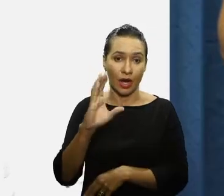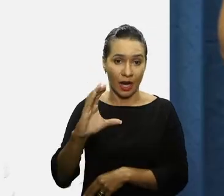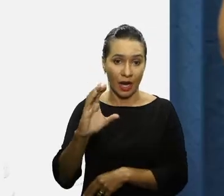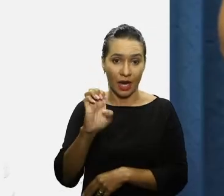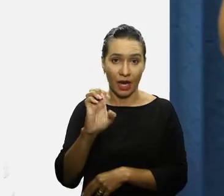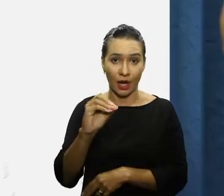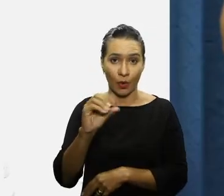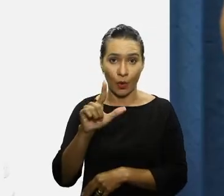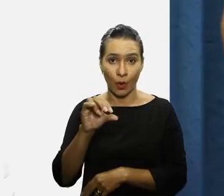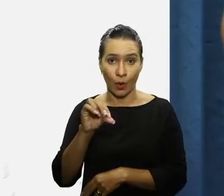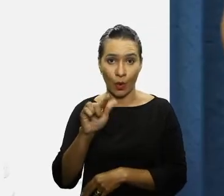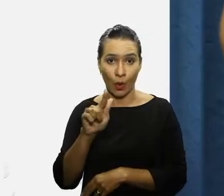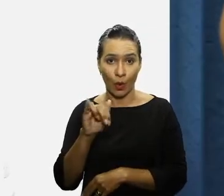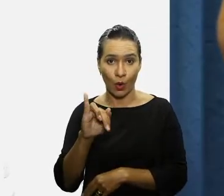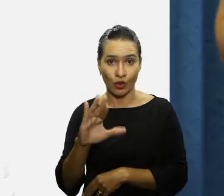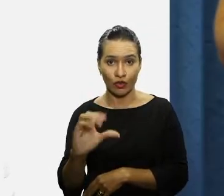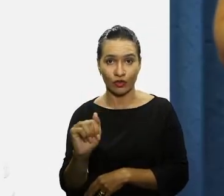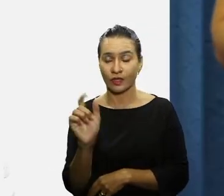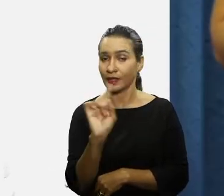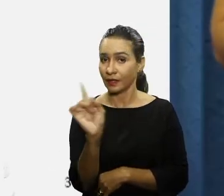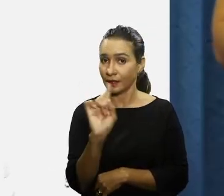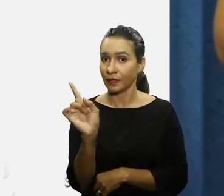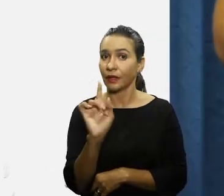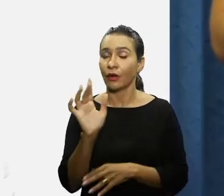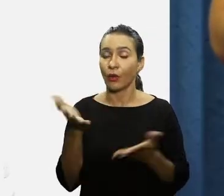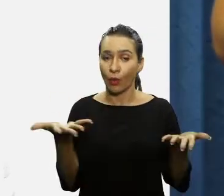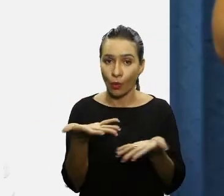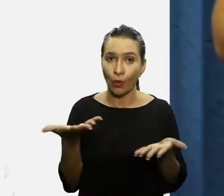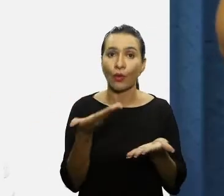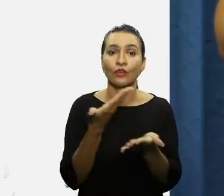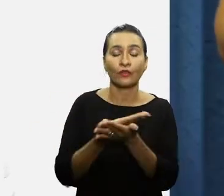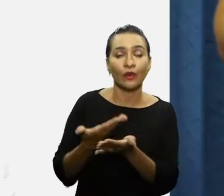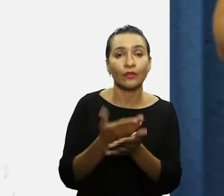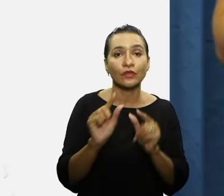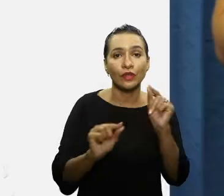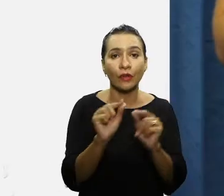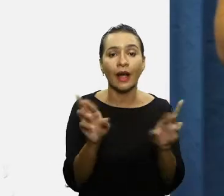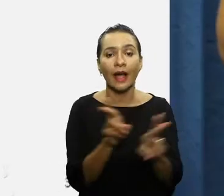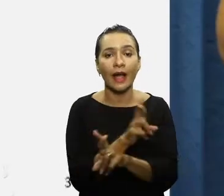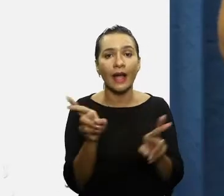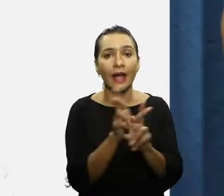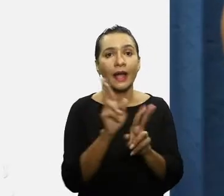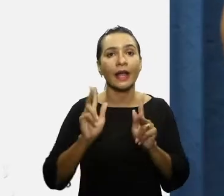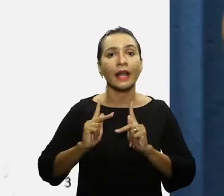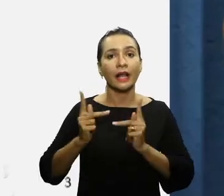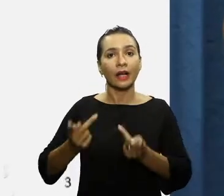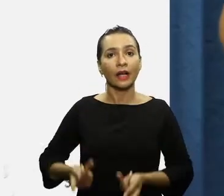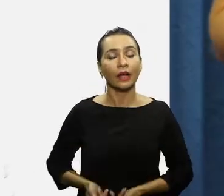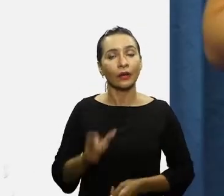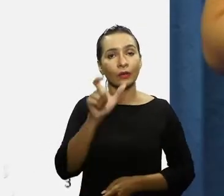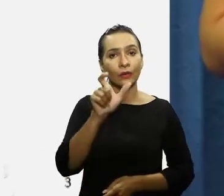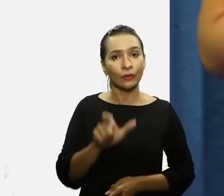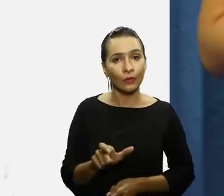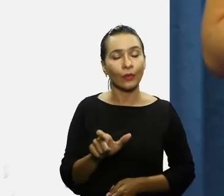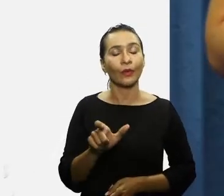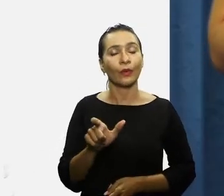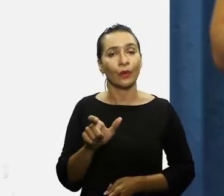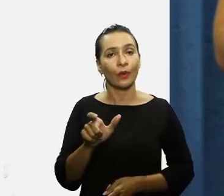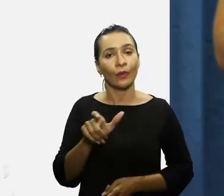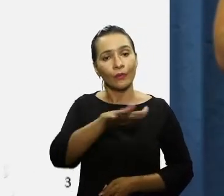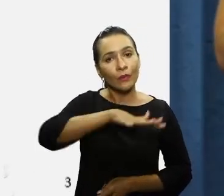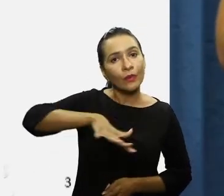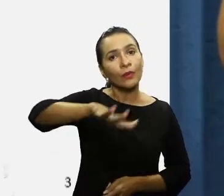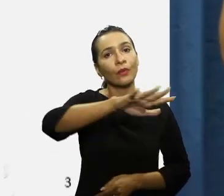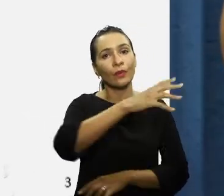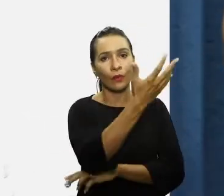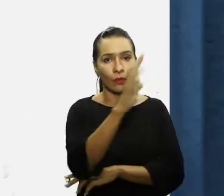da relação do homem com o meio ambiente, né? Mas o professor Flávio, ele falou bem de toda a importância que a